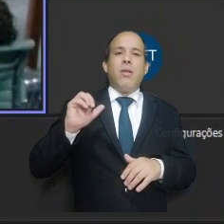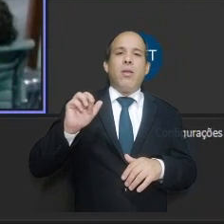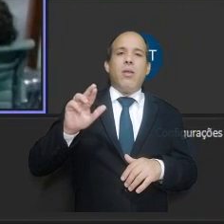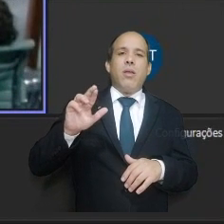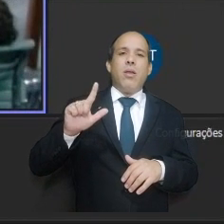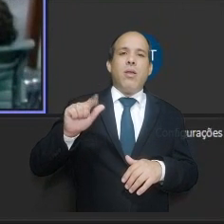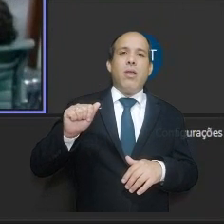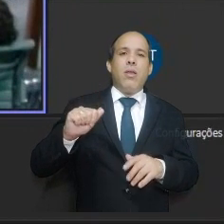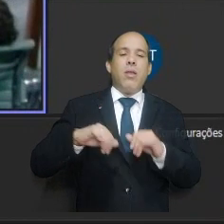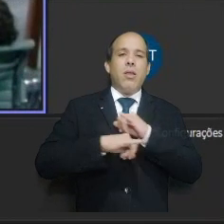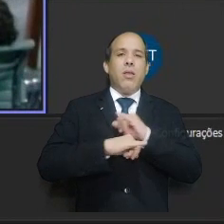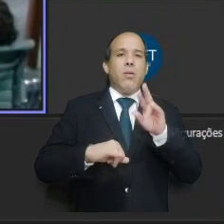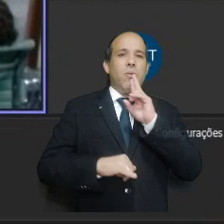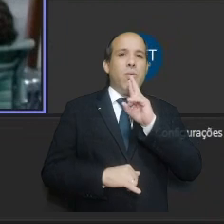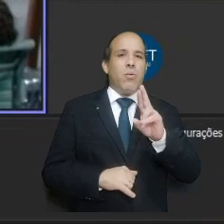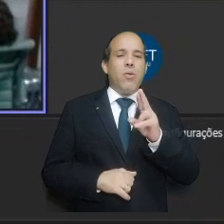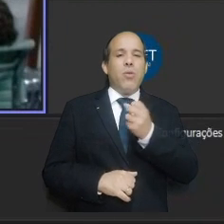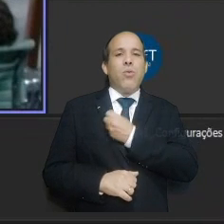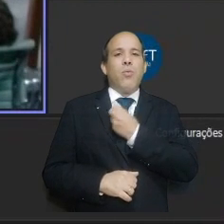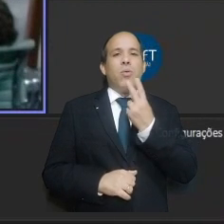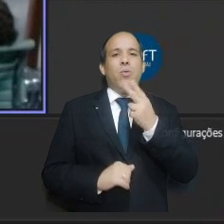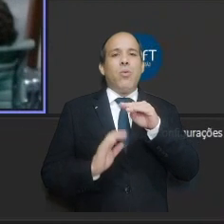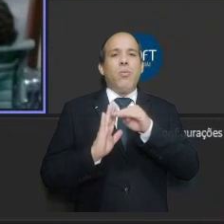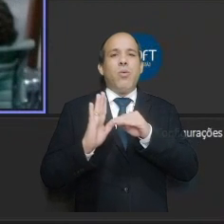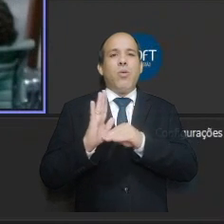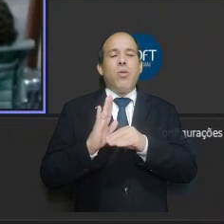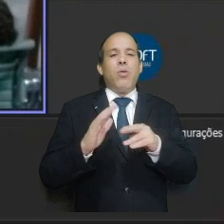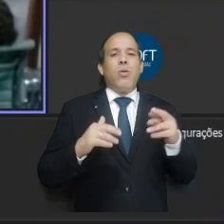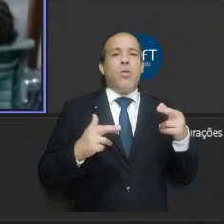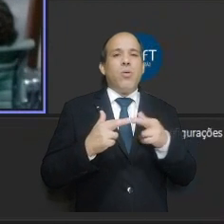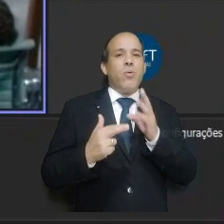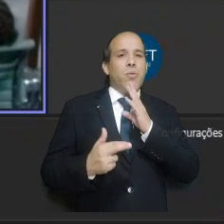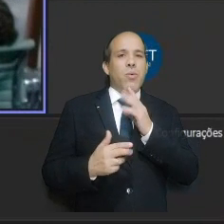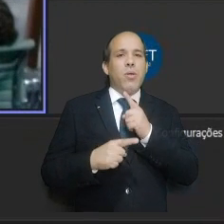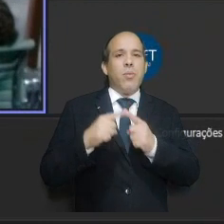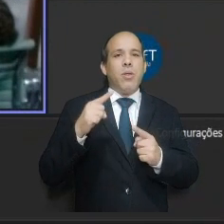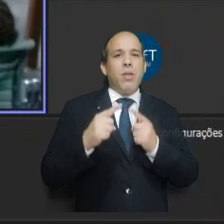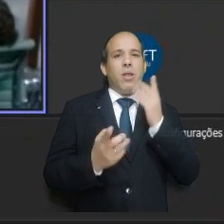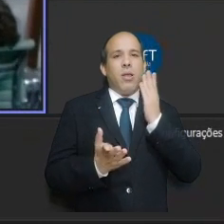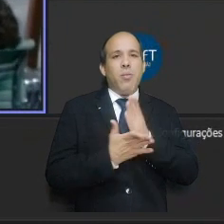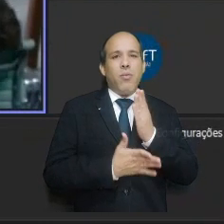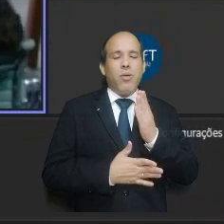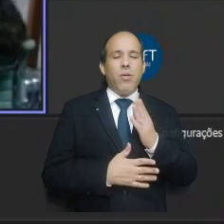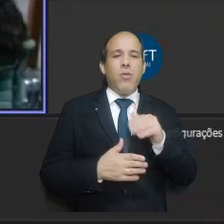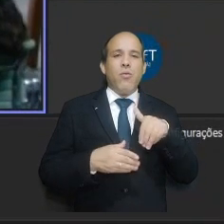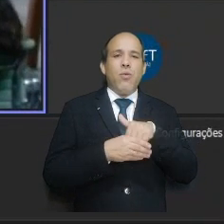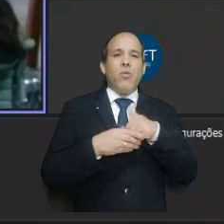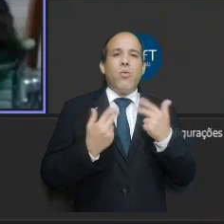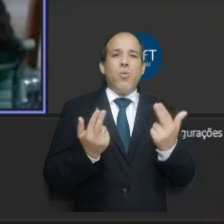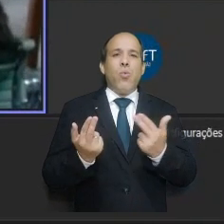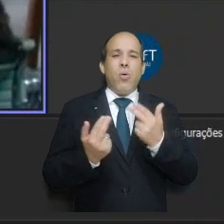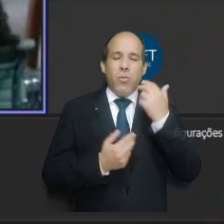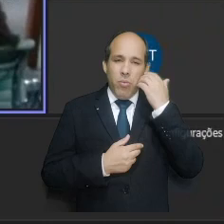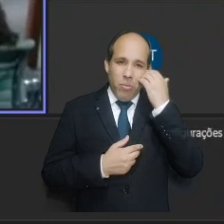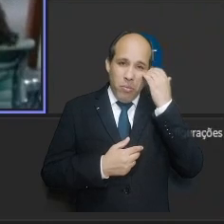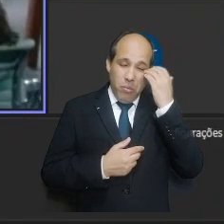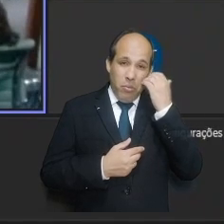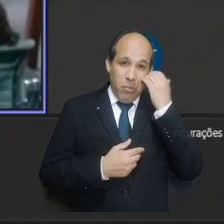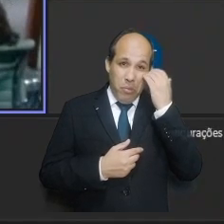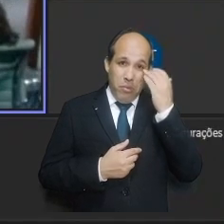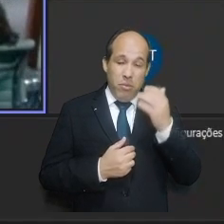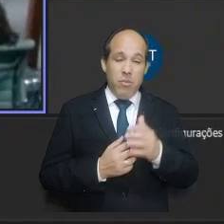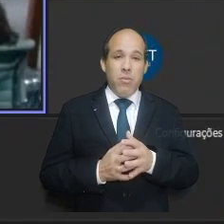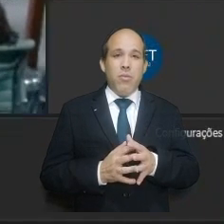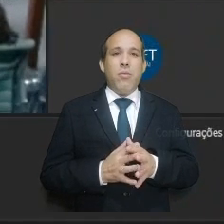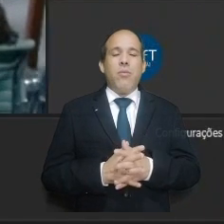Agradecemos, então, doutora Carla, doutor Oséias, proclamo o resultado do processo número 2 da pauta, recurso conhecido e parcialmente provido, unânime.